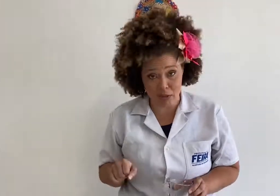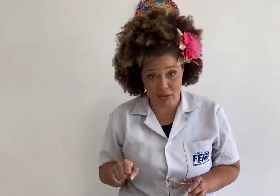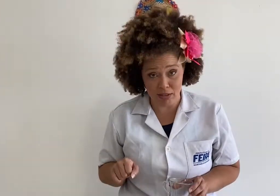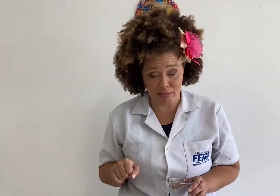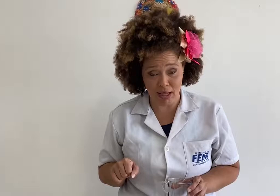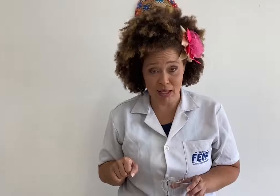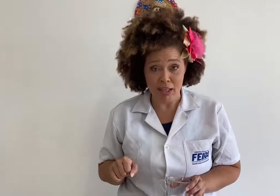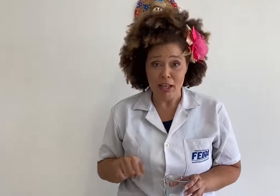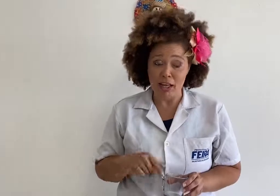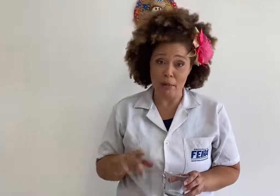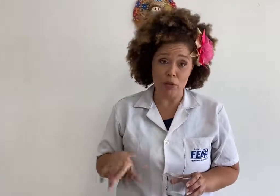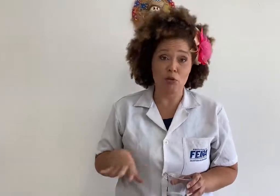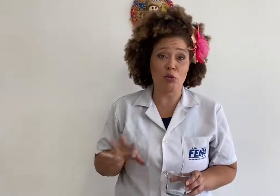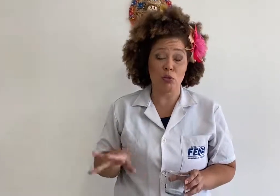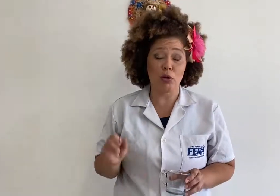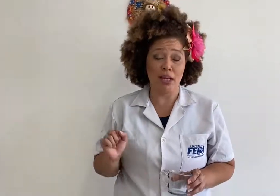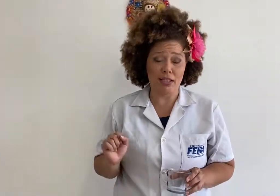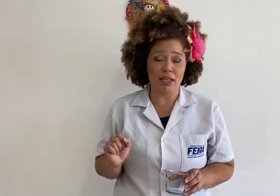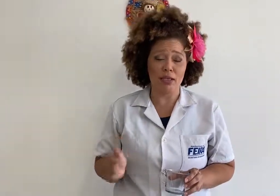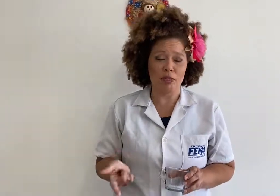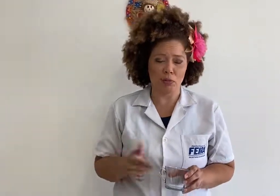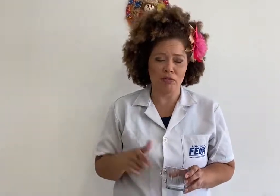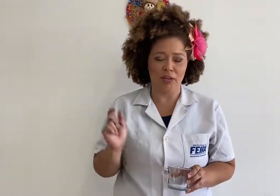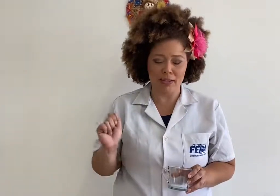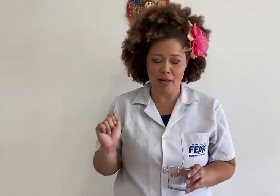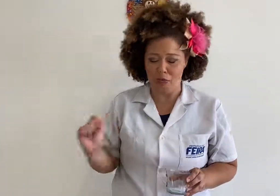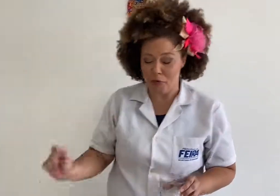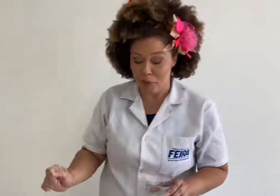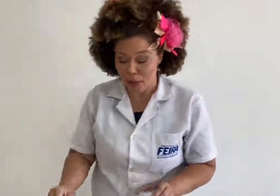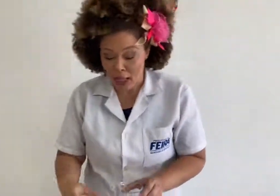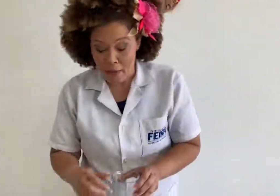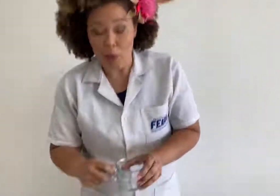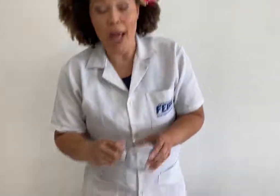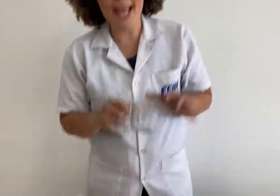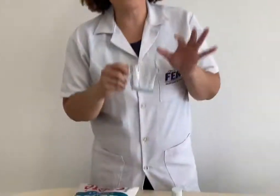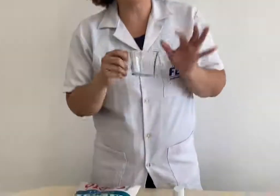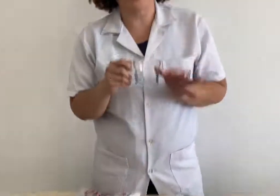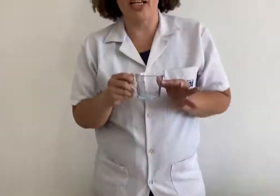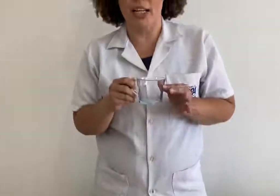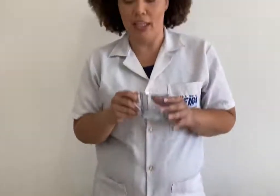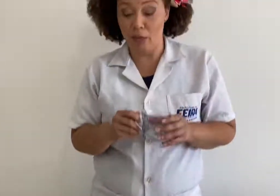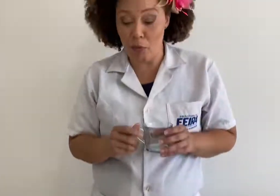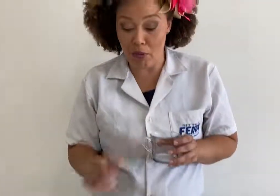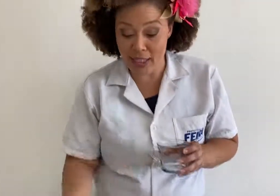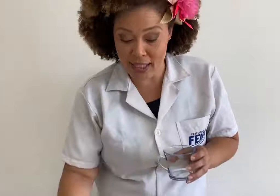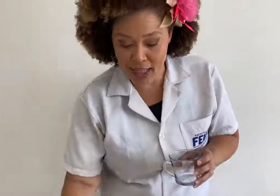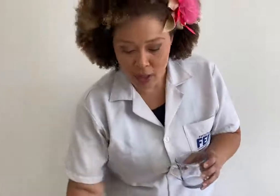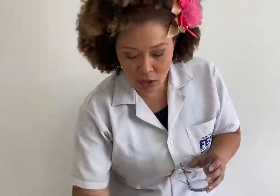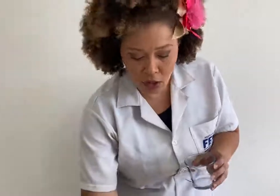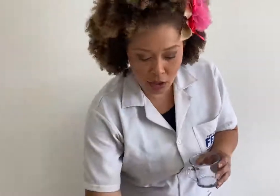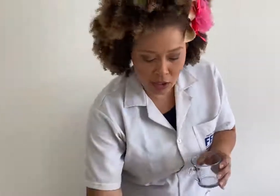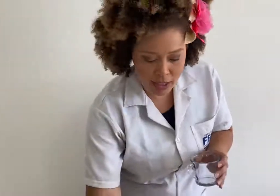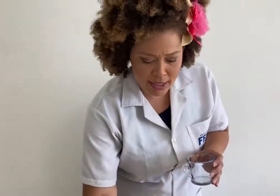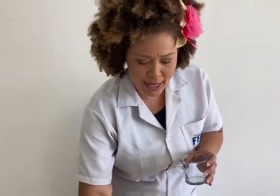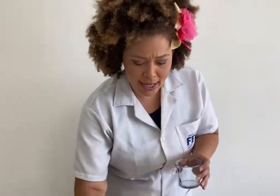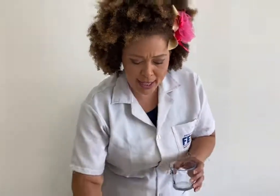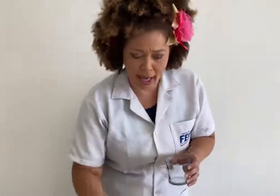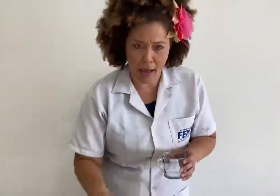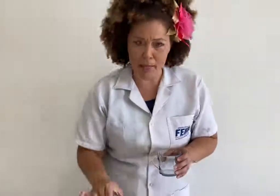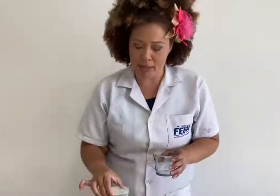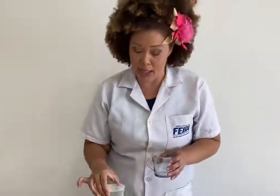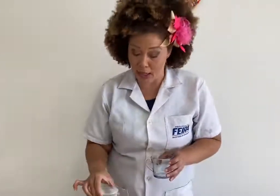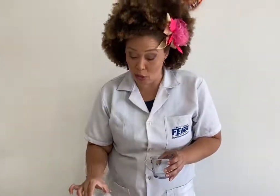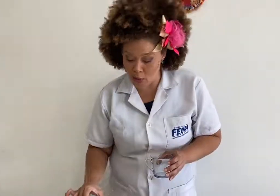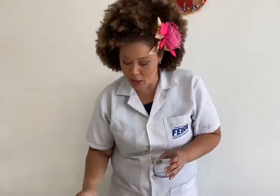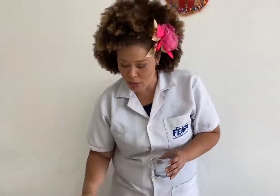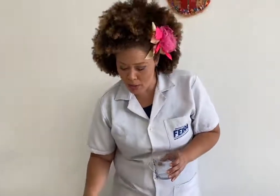aquela marronzinha, tá? E a Pro não trouxe porque ela esqueceu, mas Provânia salvou. Bom, essa xícara aqui, vamos ver se, ó, será que